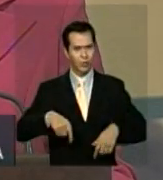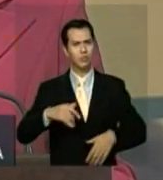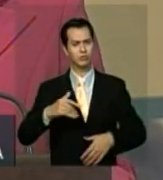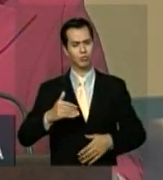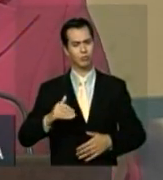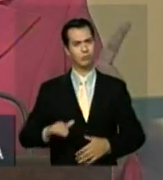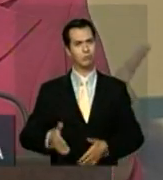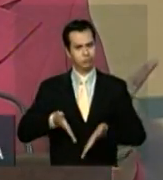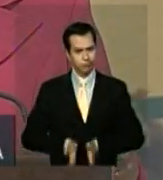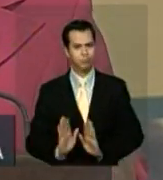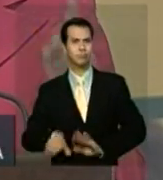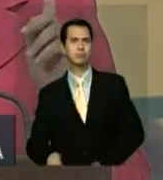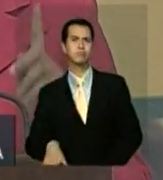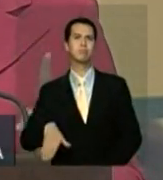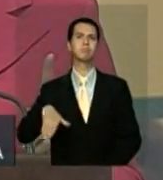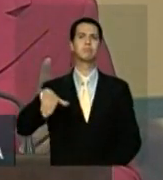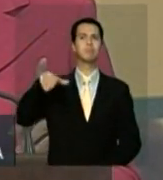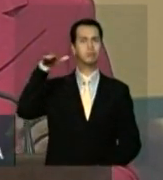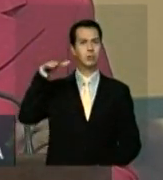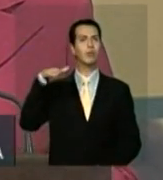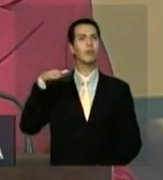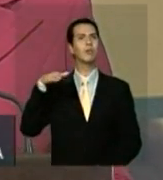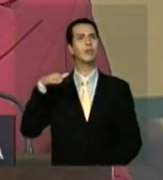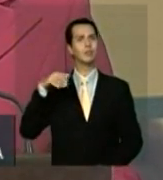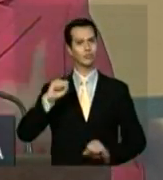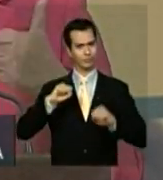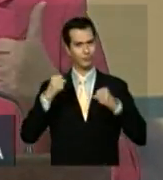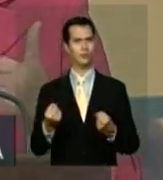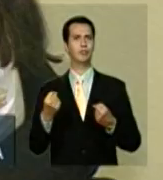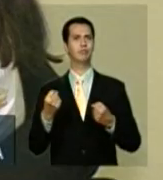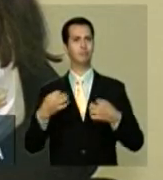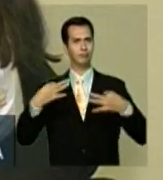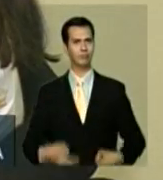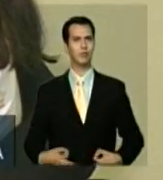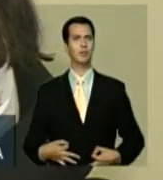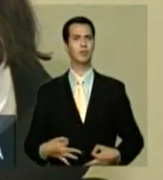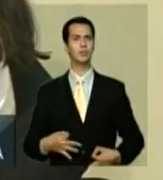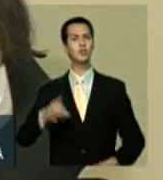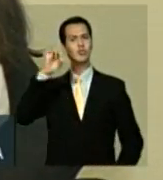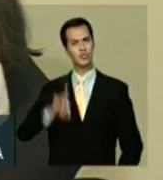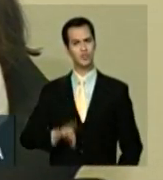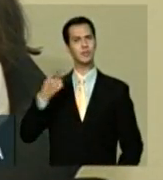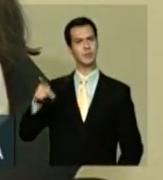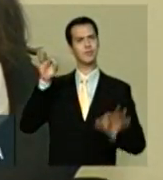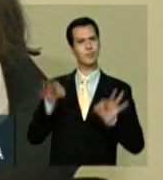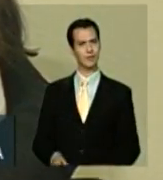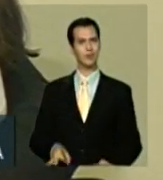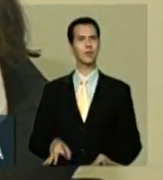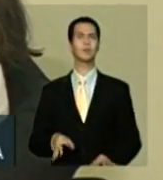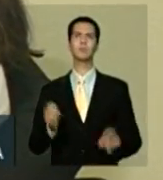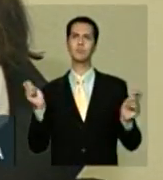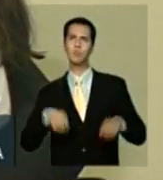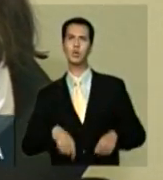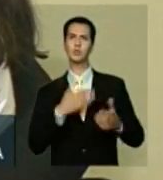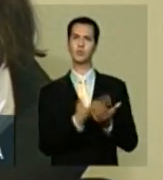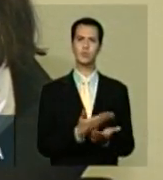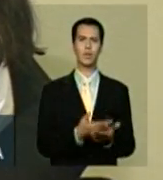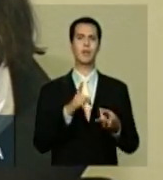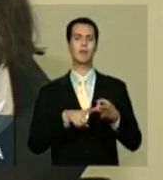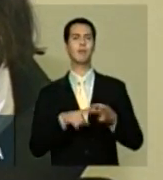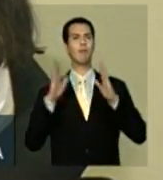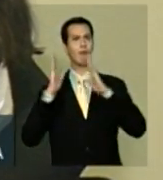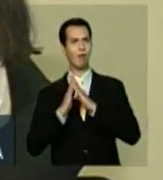oportunidades dos outros brasileirinhos que t casa comida roupa remédio brinquedo e escola que